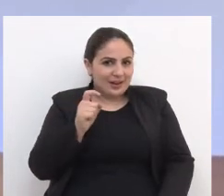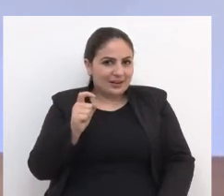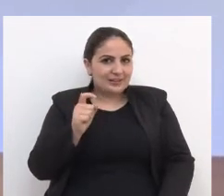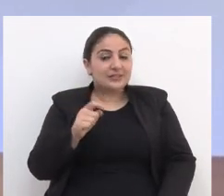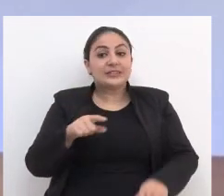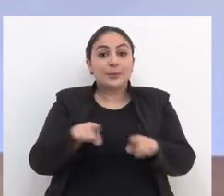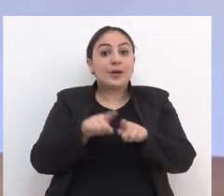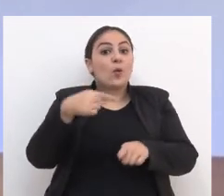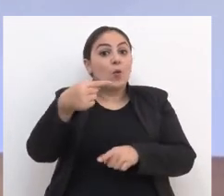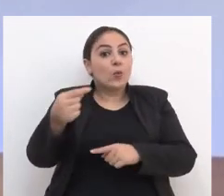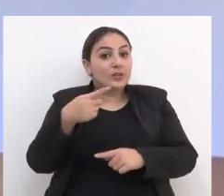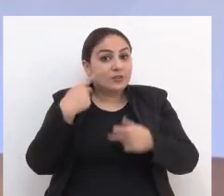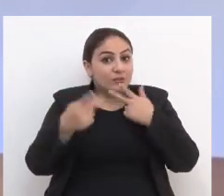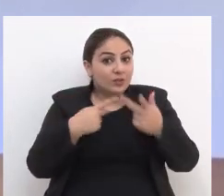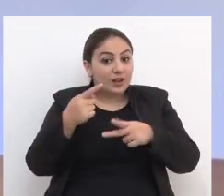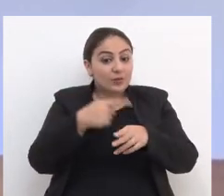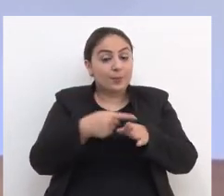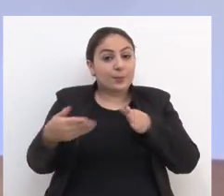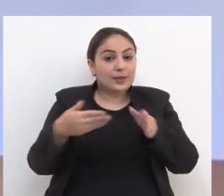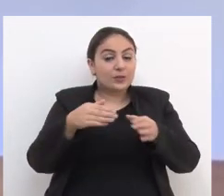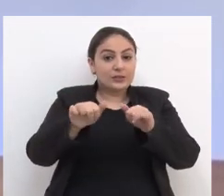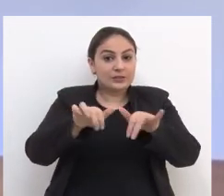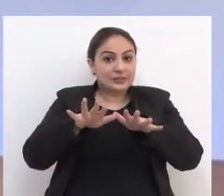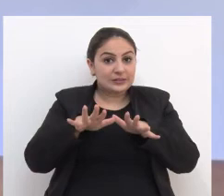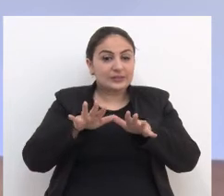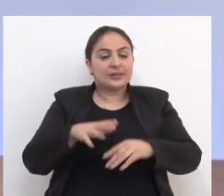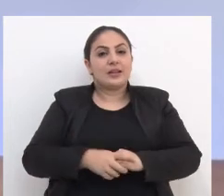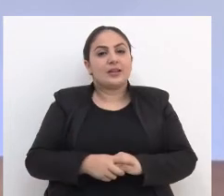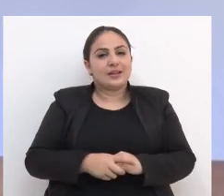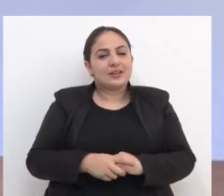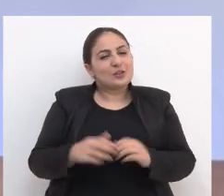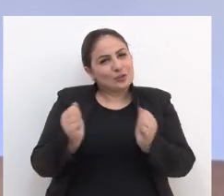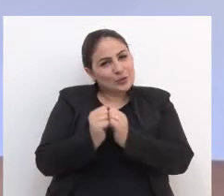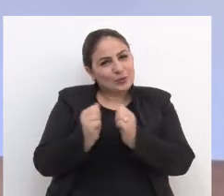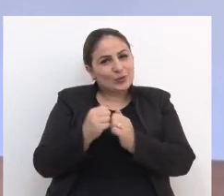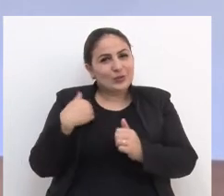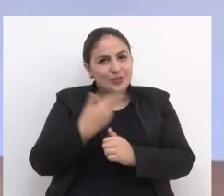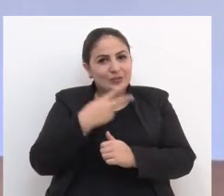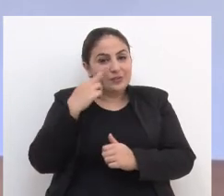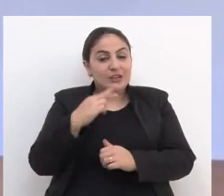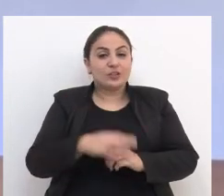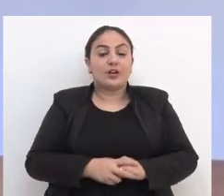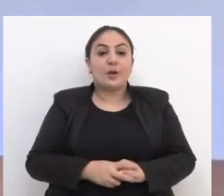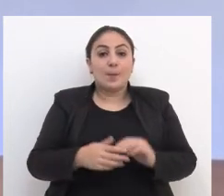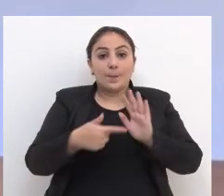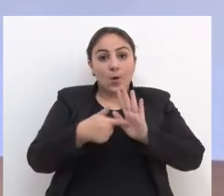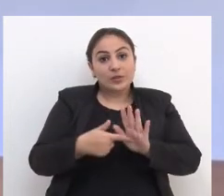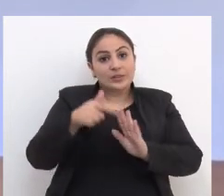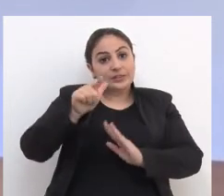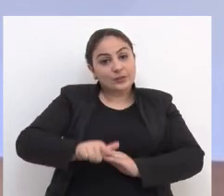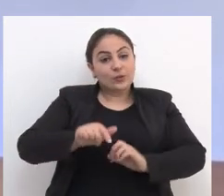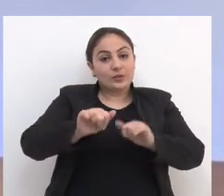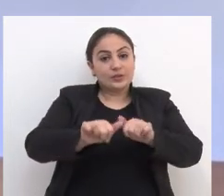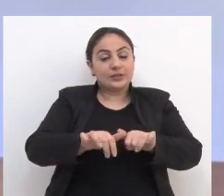os outros pronunciamentos durante a sessão plenária, fique conosco. A reapresentação